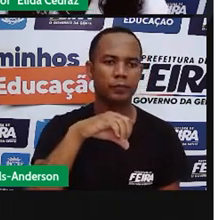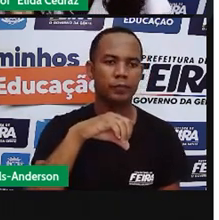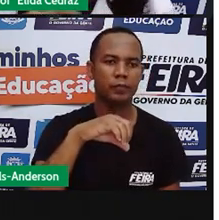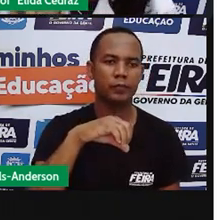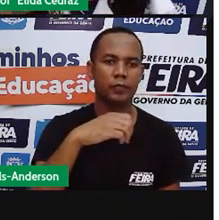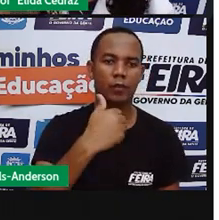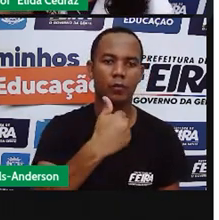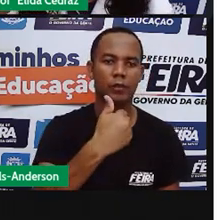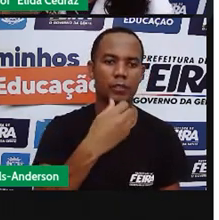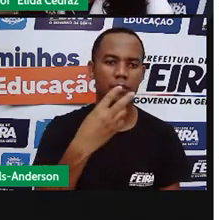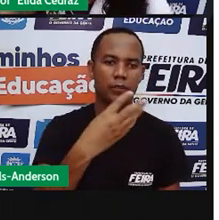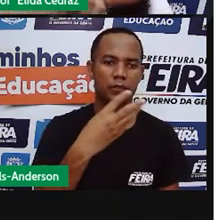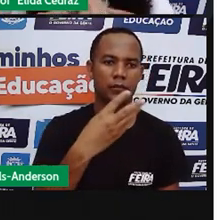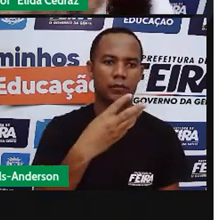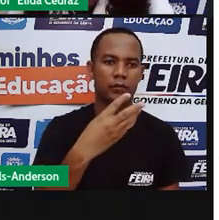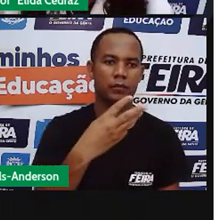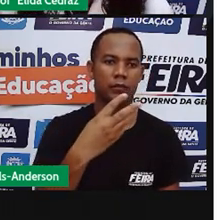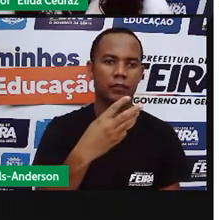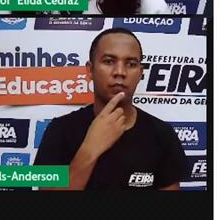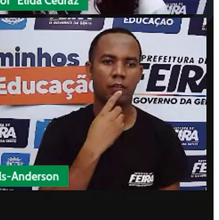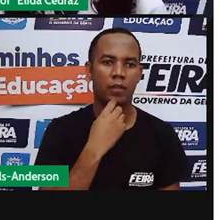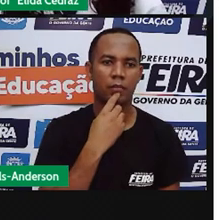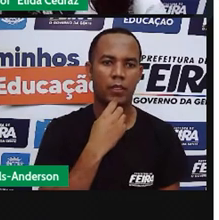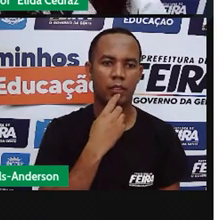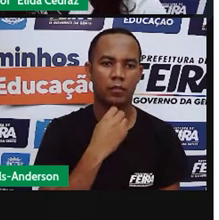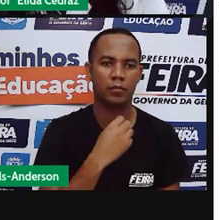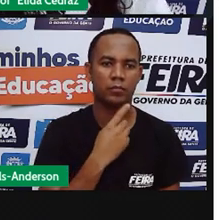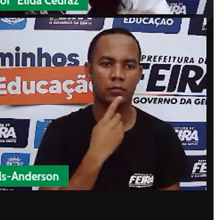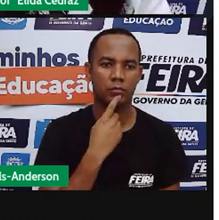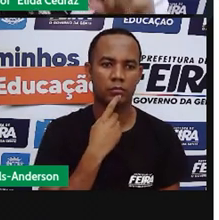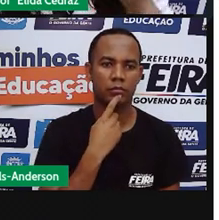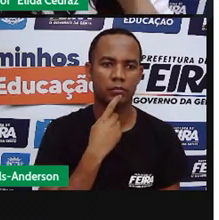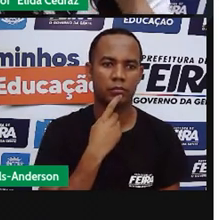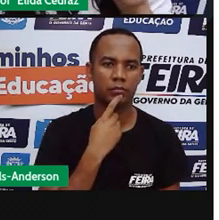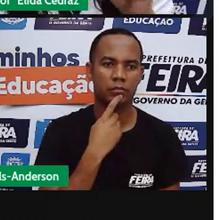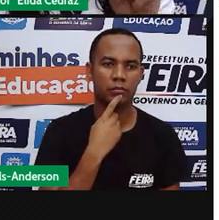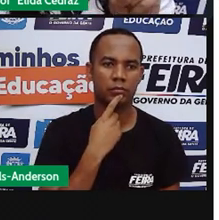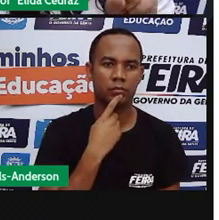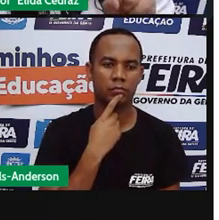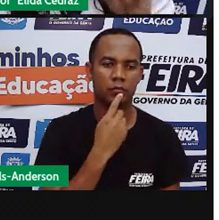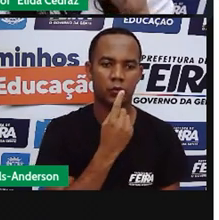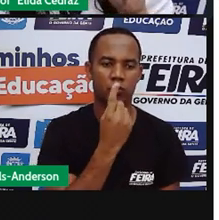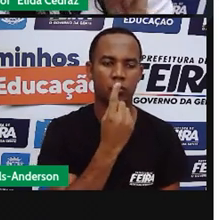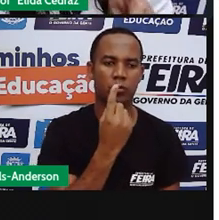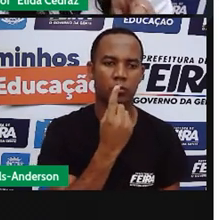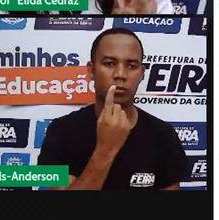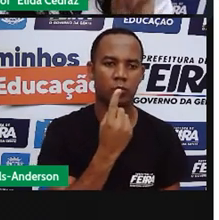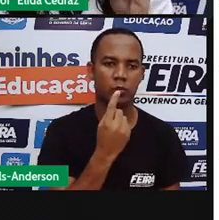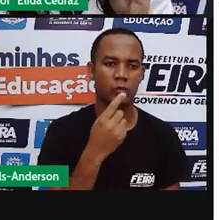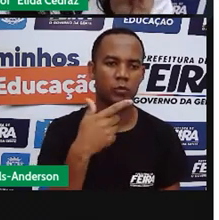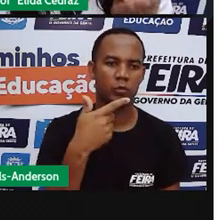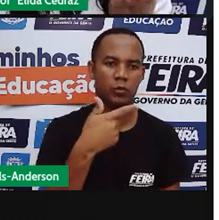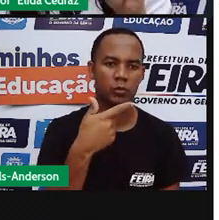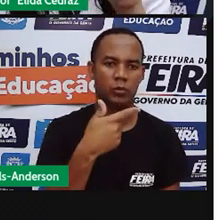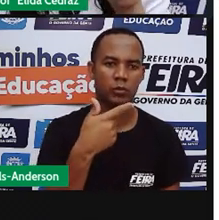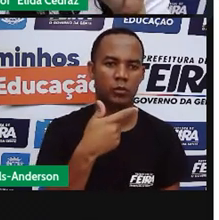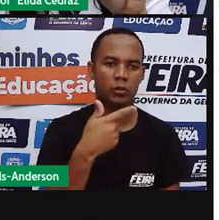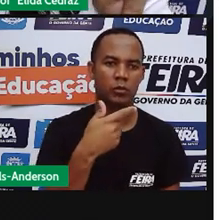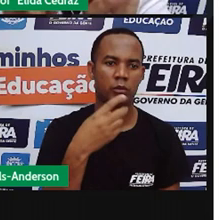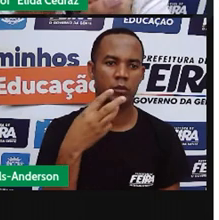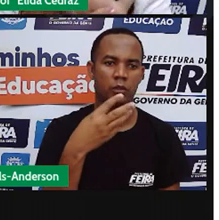13. 13, vamos pular três casinhas. Vamos lá? 1, 2,